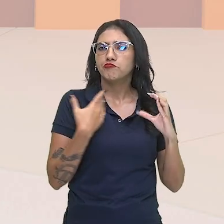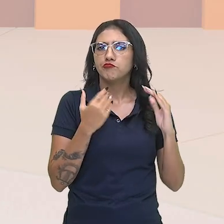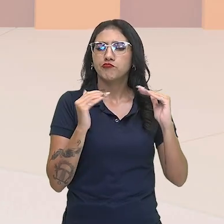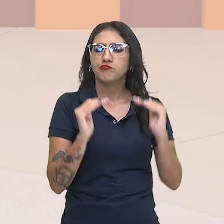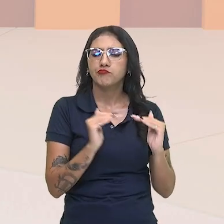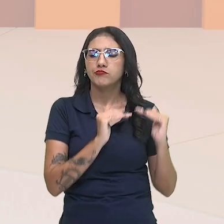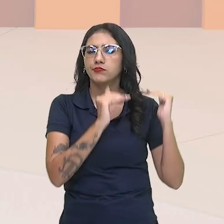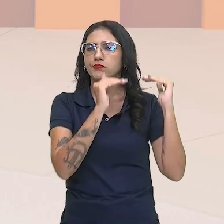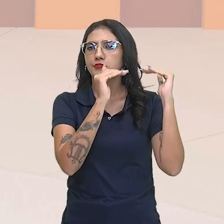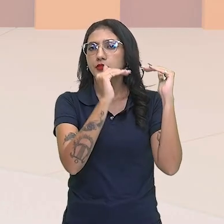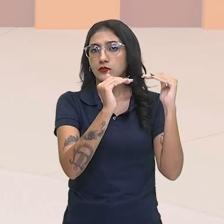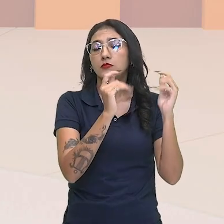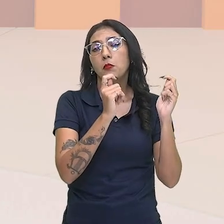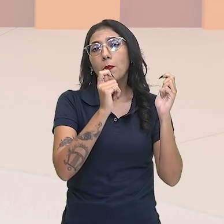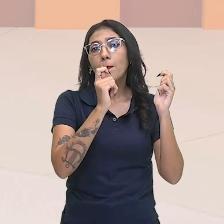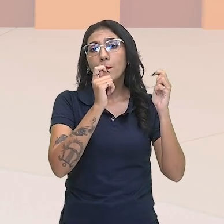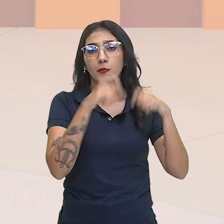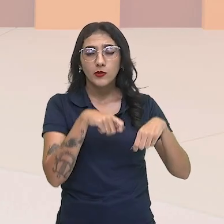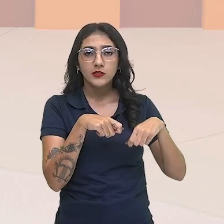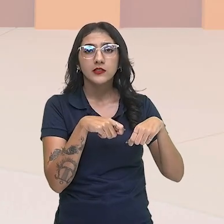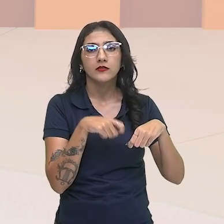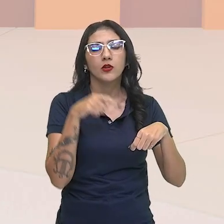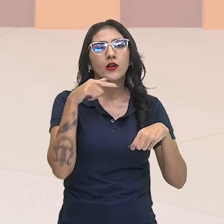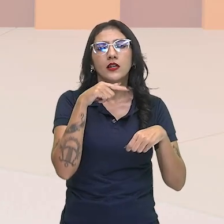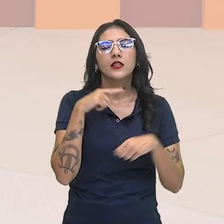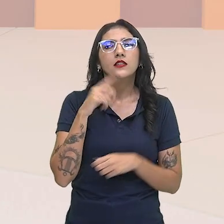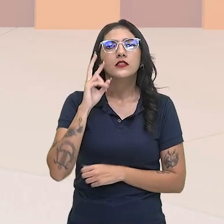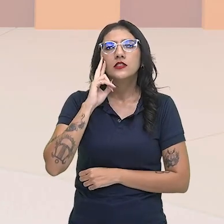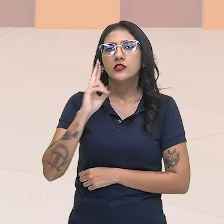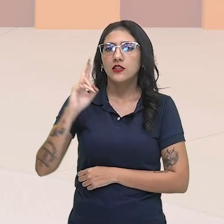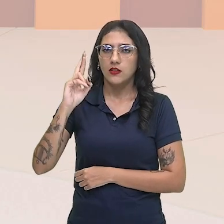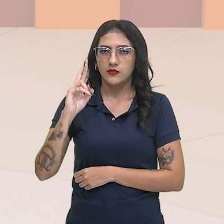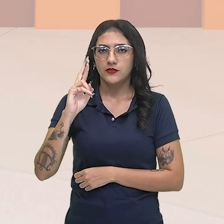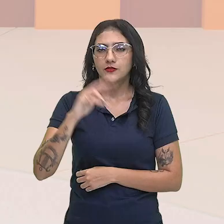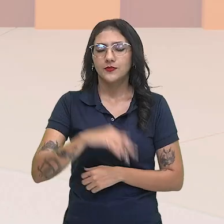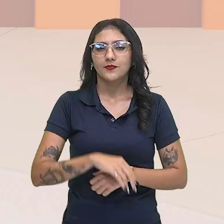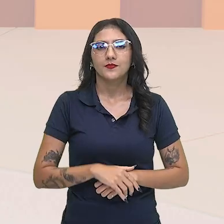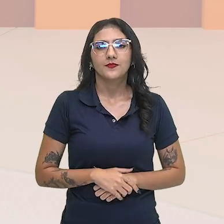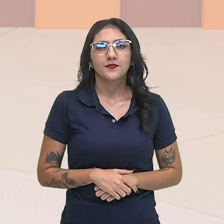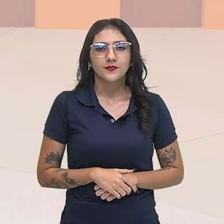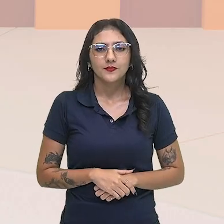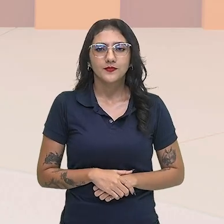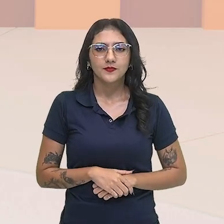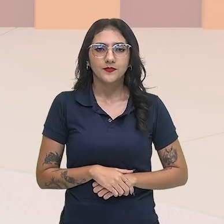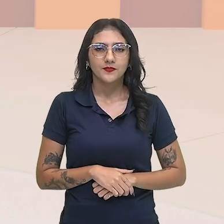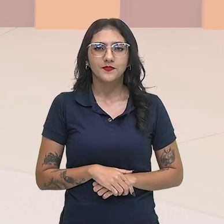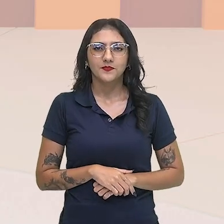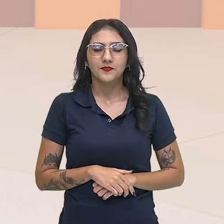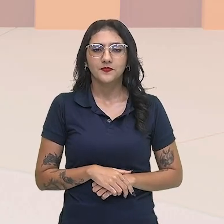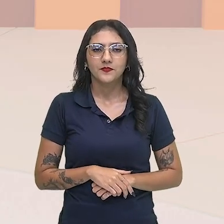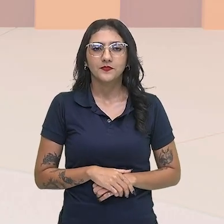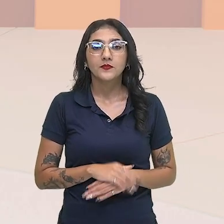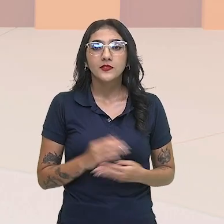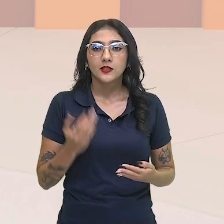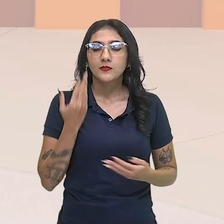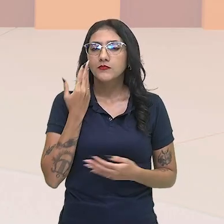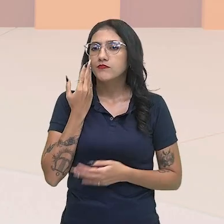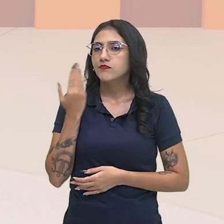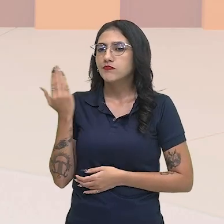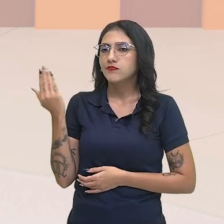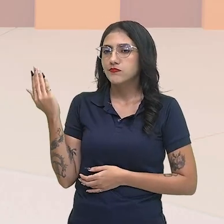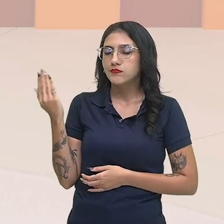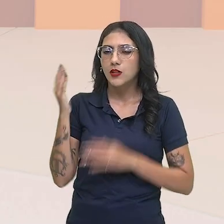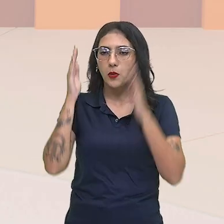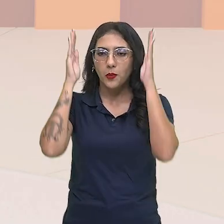lhe permite exercer liderança ou controle por eles. Não é isso? Então, nós vemos aí na pessoa do Papa,